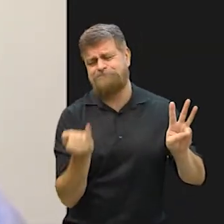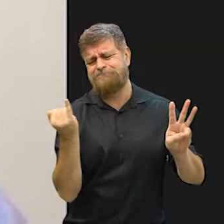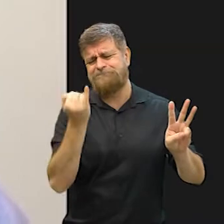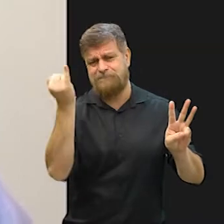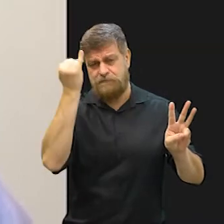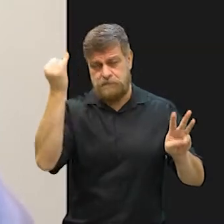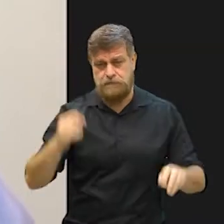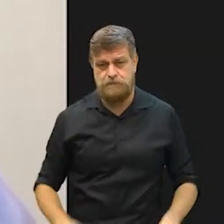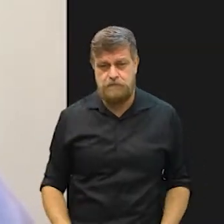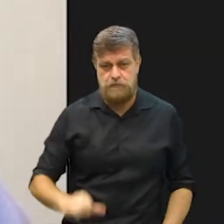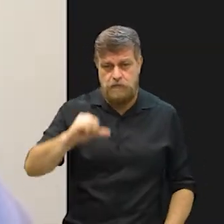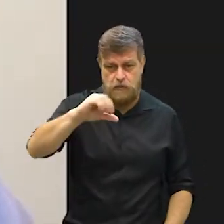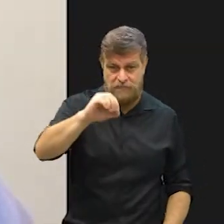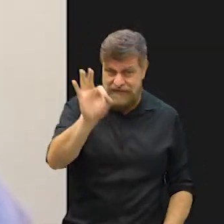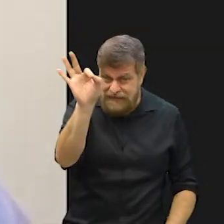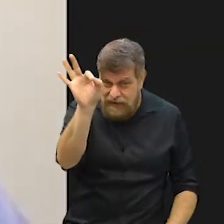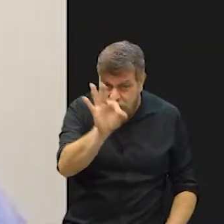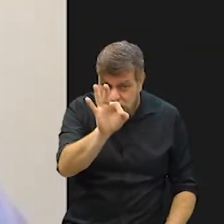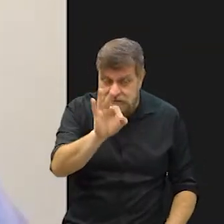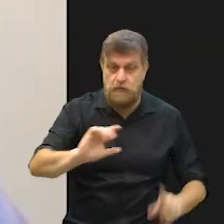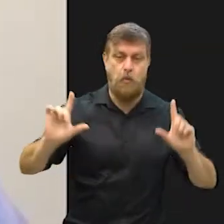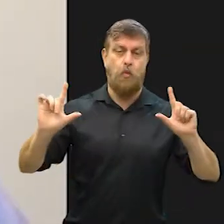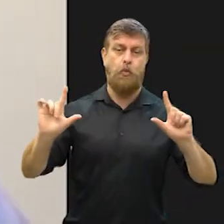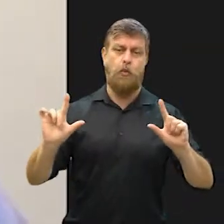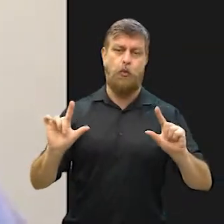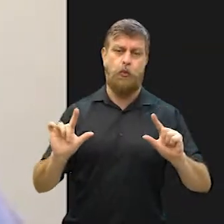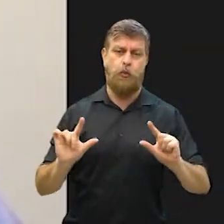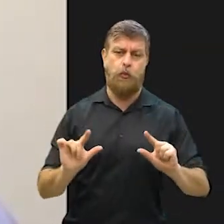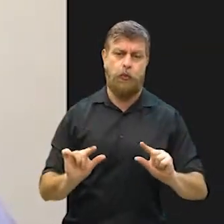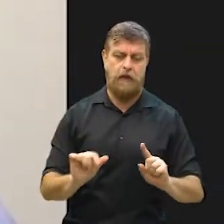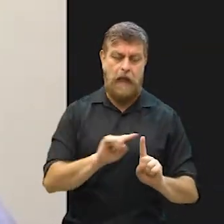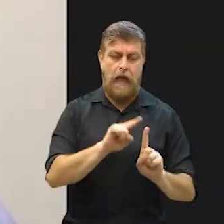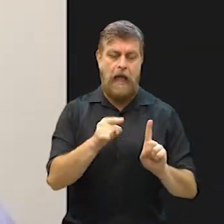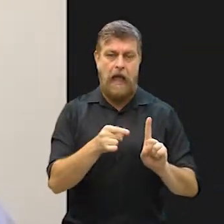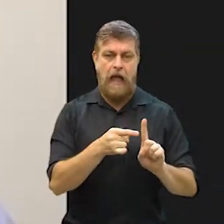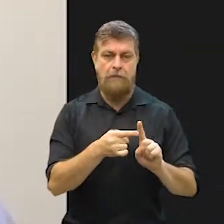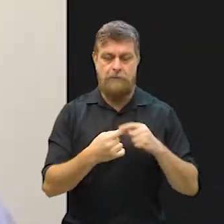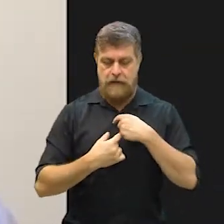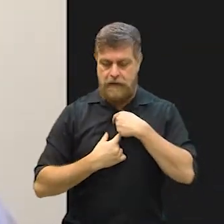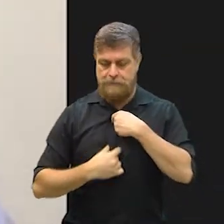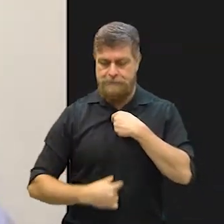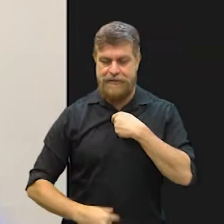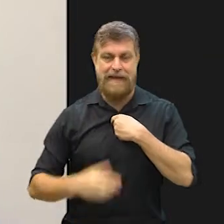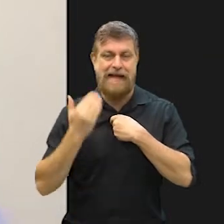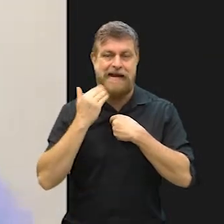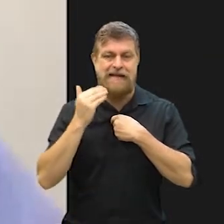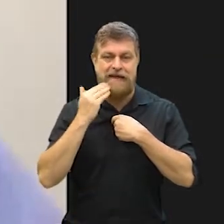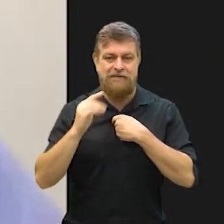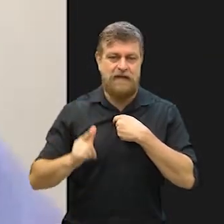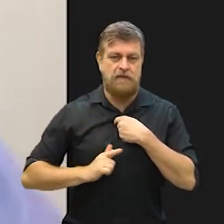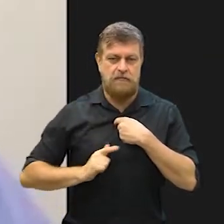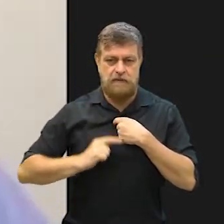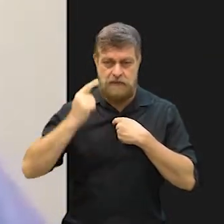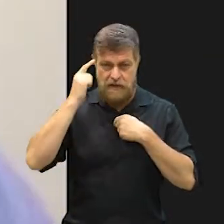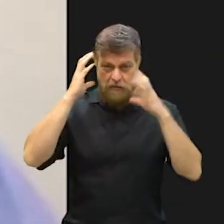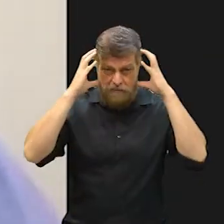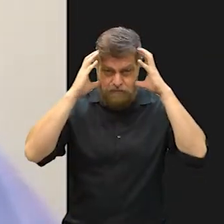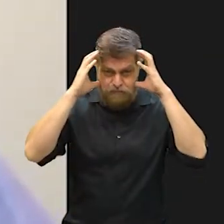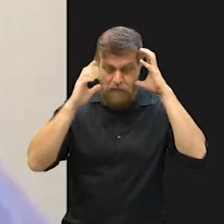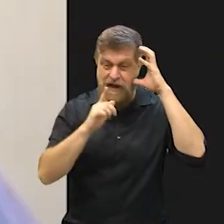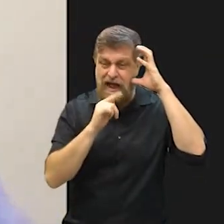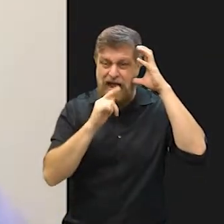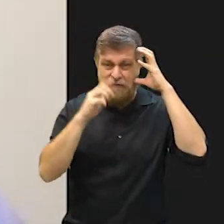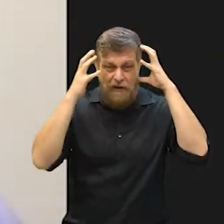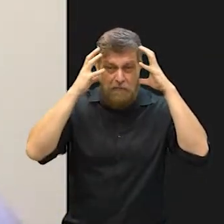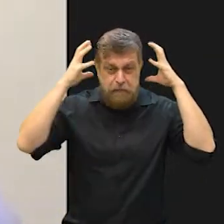reduzir em 90% a chance de uma gestante ter um bebê com mielomeningocele ou com uma anencefalia, que aí não dá para